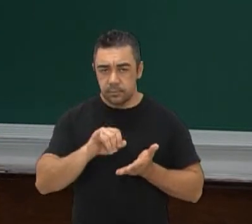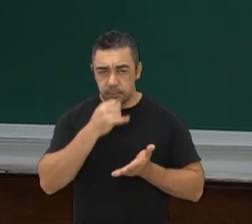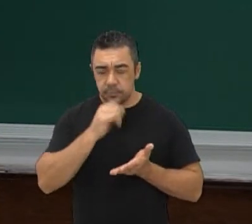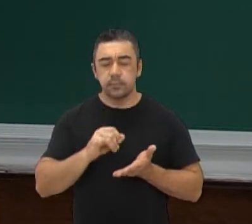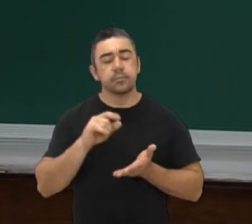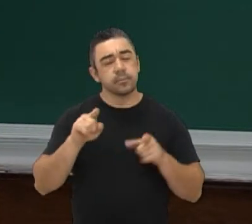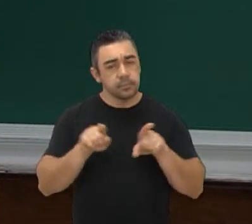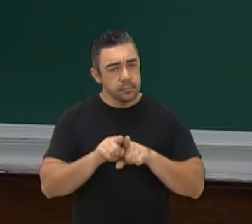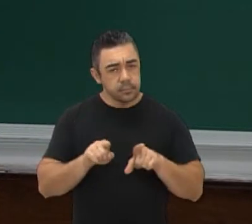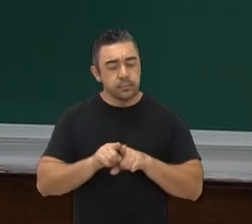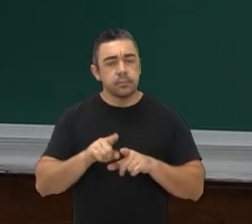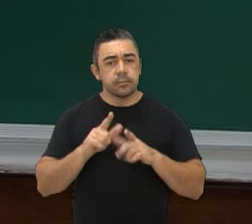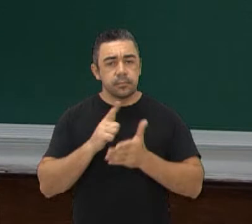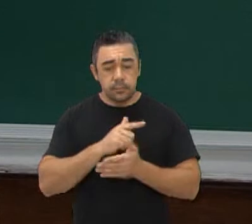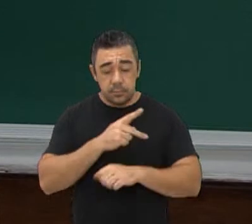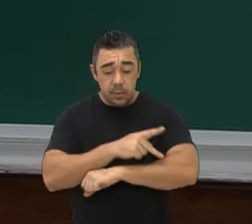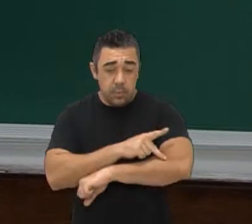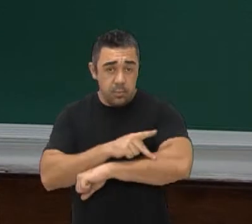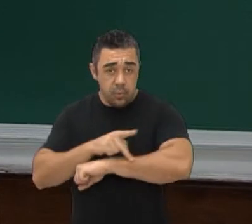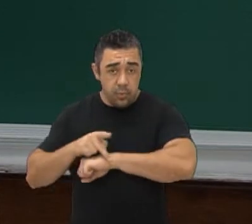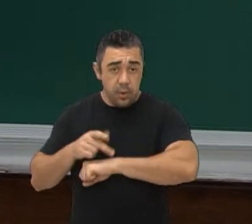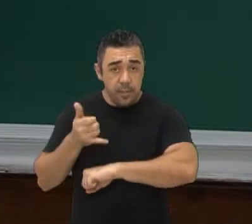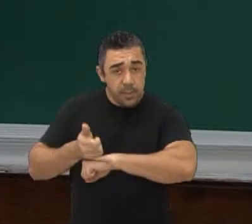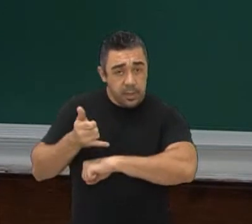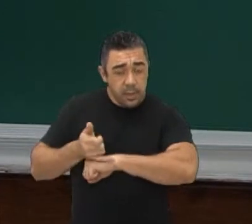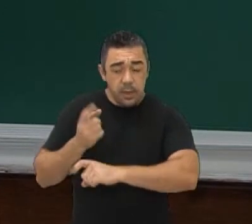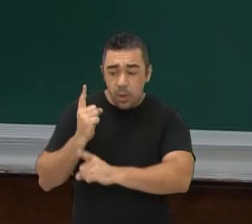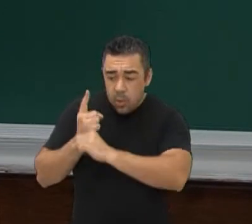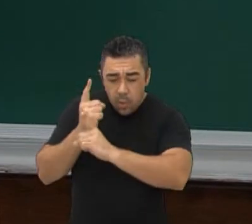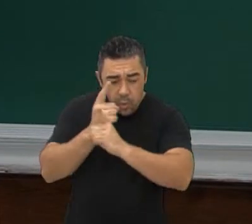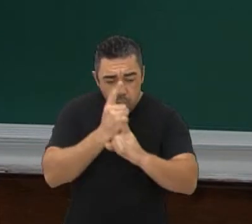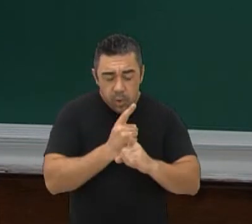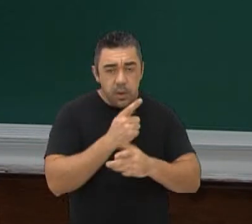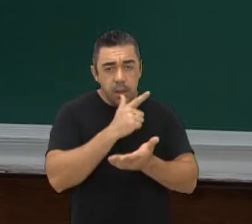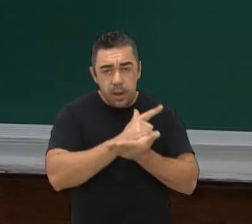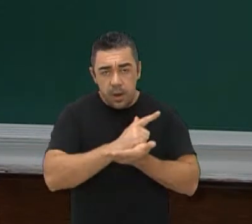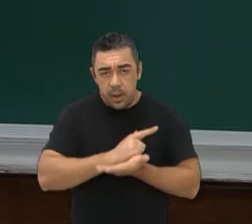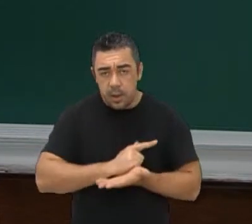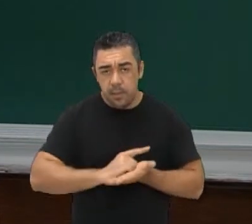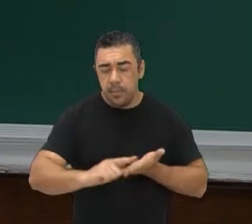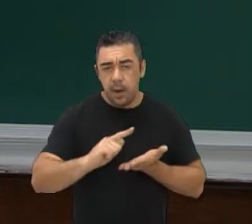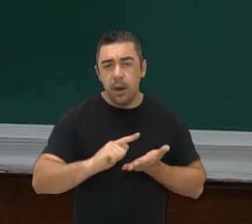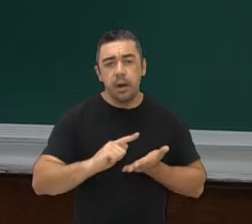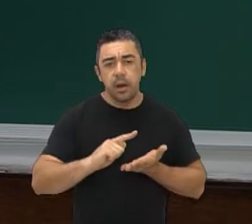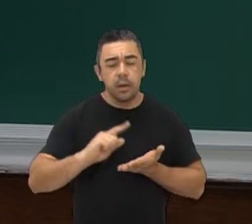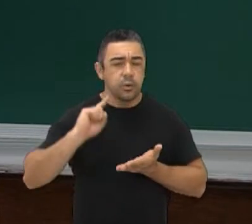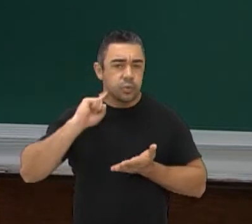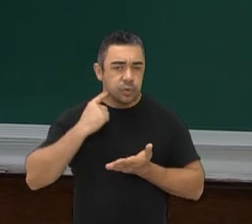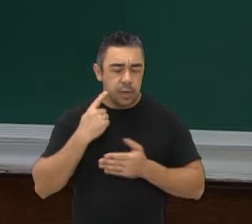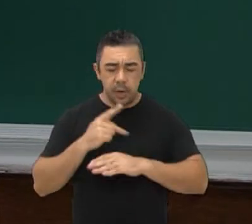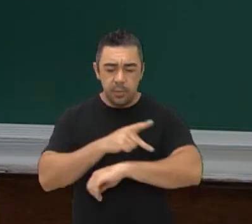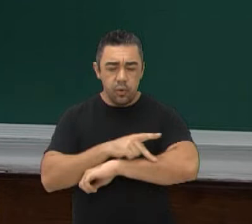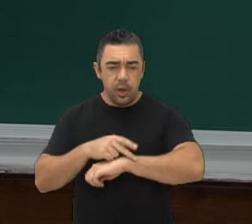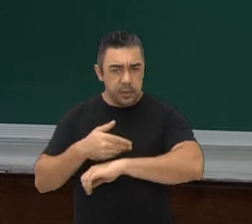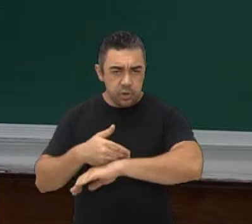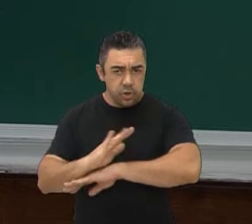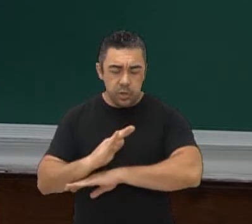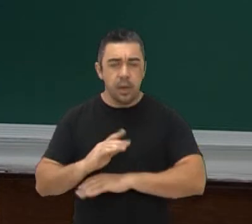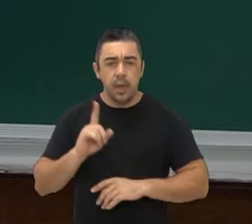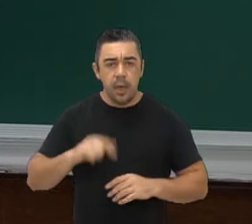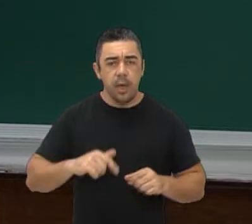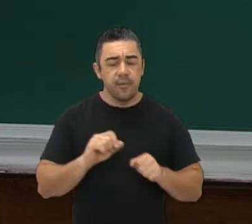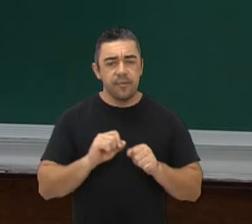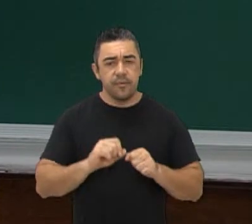de eletrólise para purificar os metais que são encontrados na natureza junto com algum tipo de impureza. Acontece isso, por exemplo, lá com o